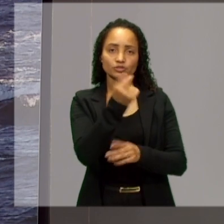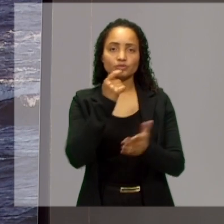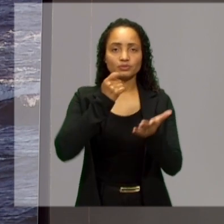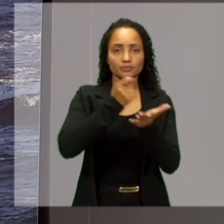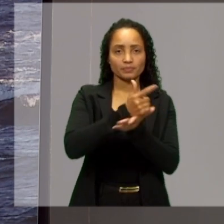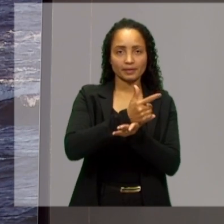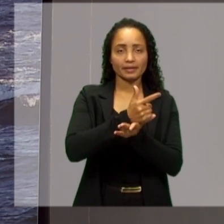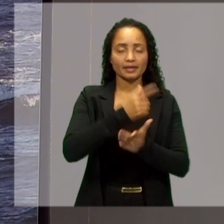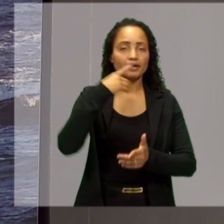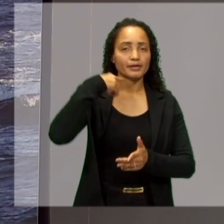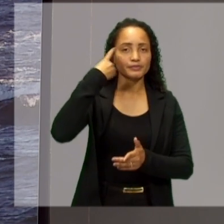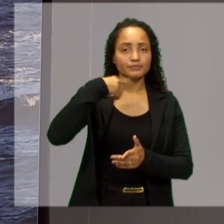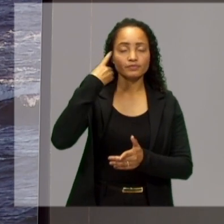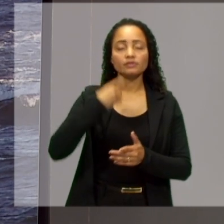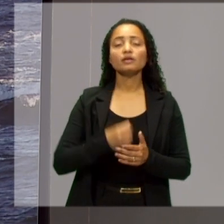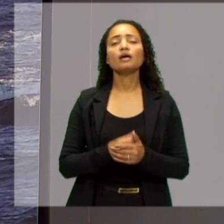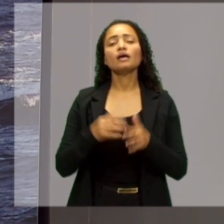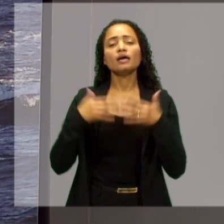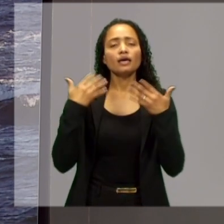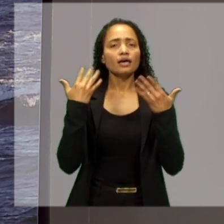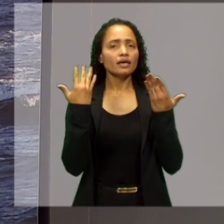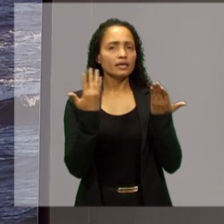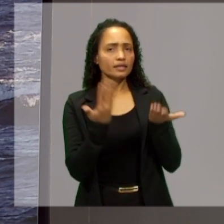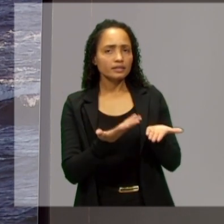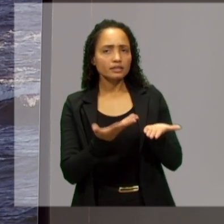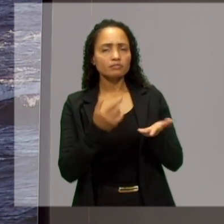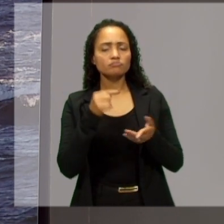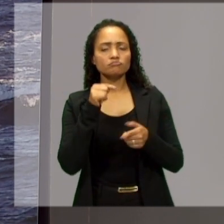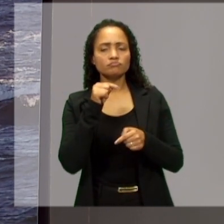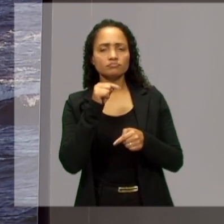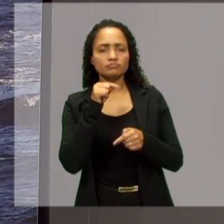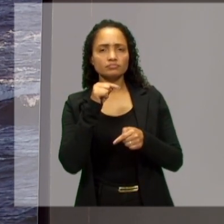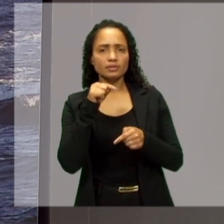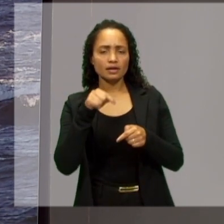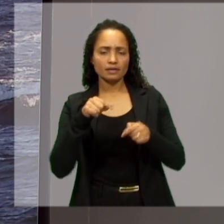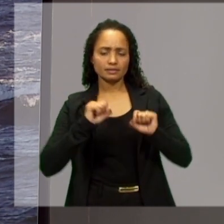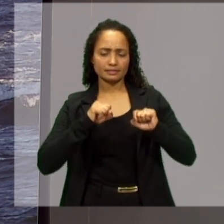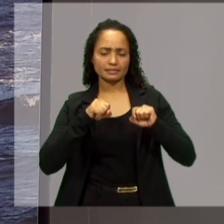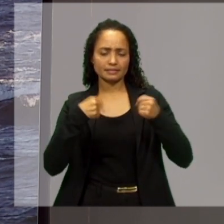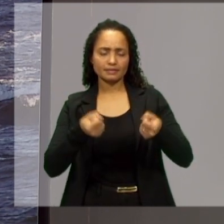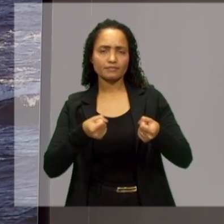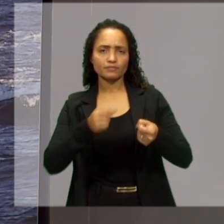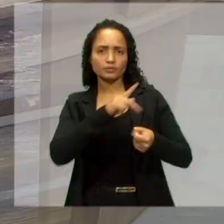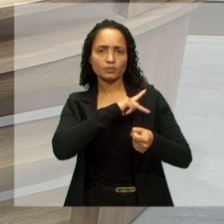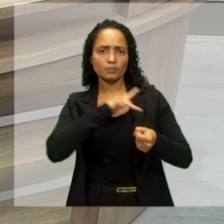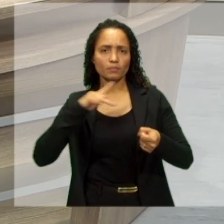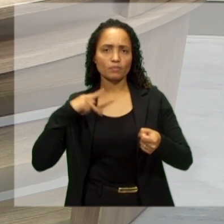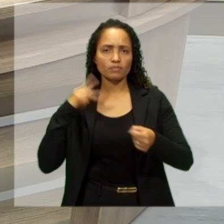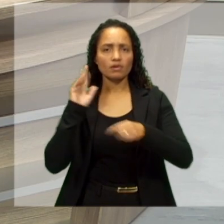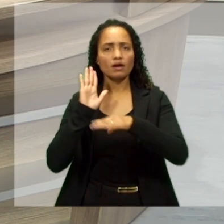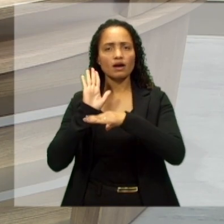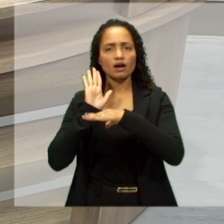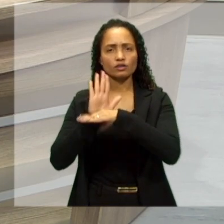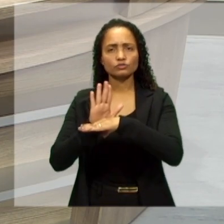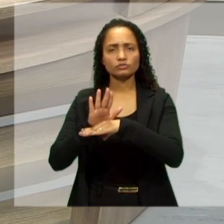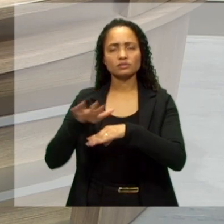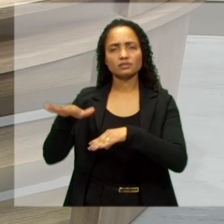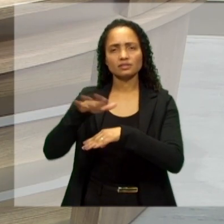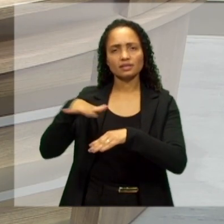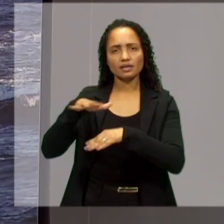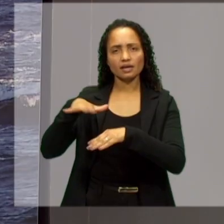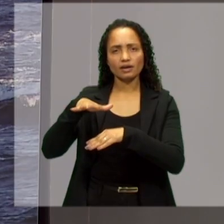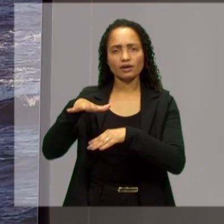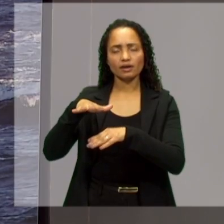A Defensoria Pública, então, nesse caso, ela se assemelha um pouco à questão da Promotoria Pública, né? Vocês, aliás,